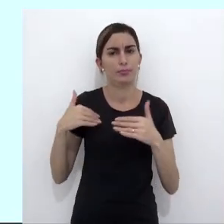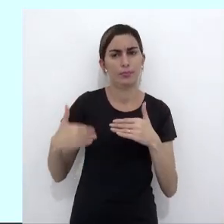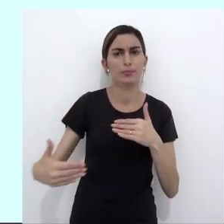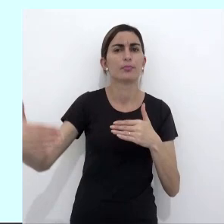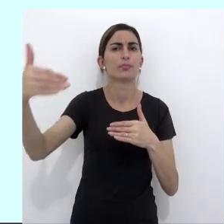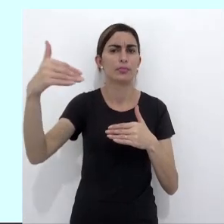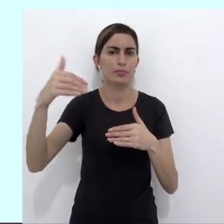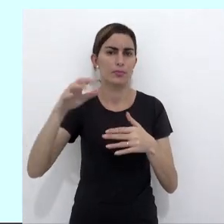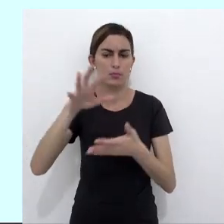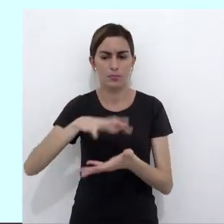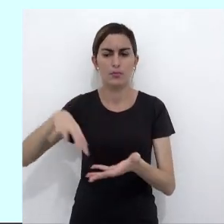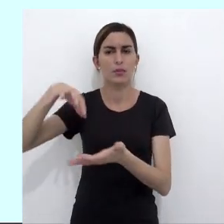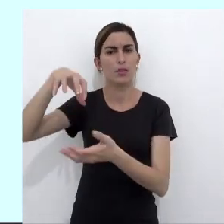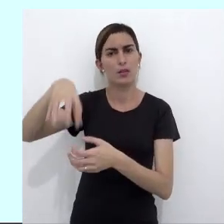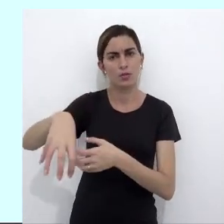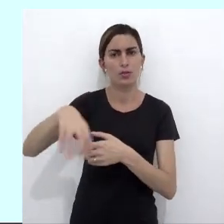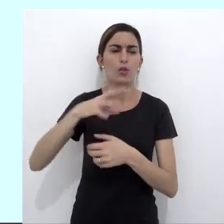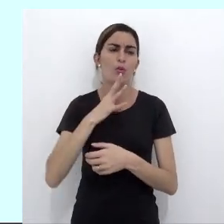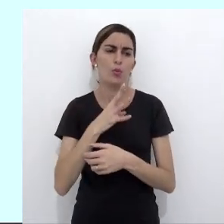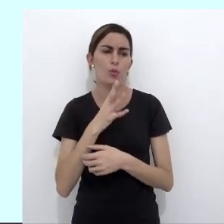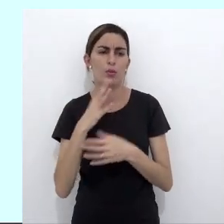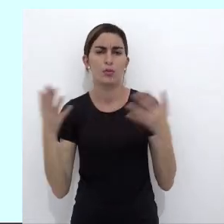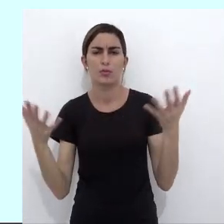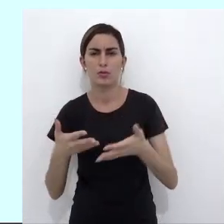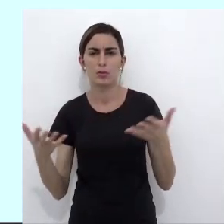numa região onde nós conhecemos hoje como